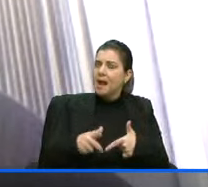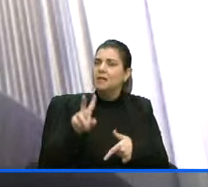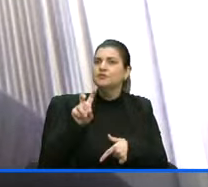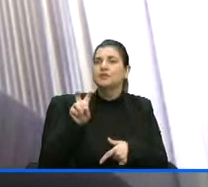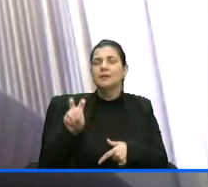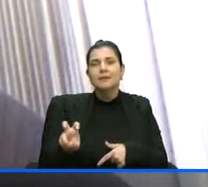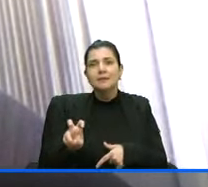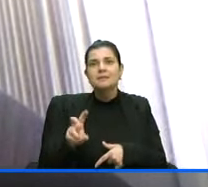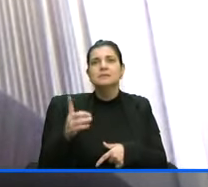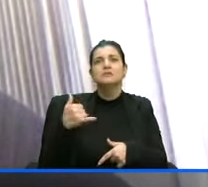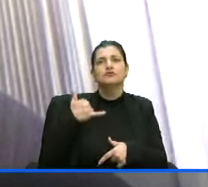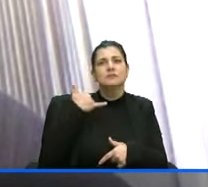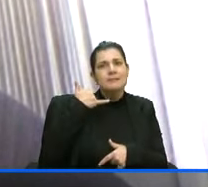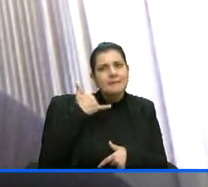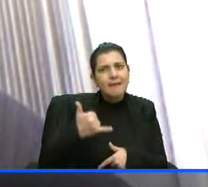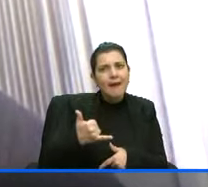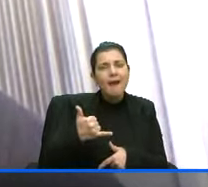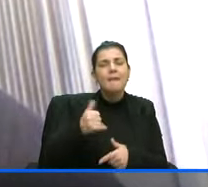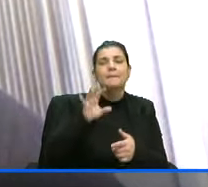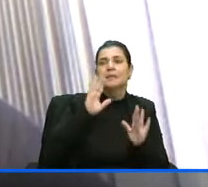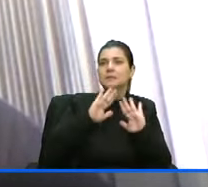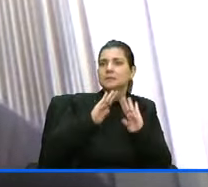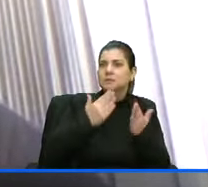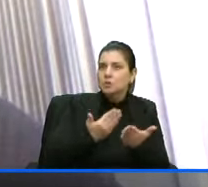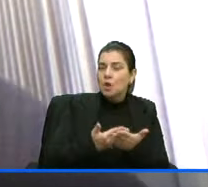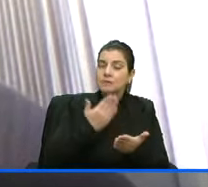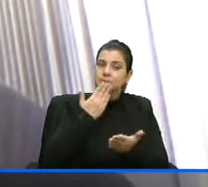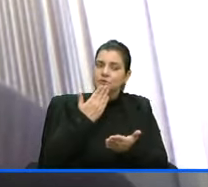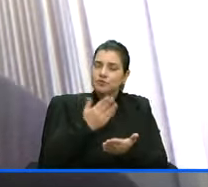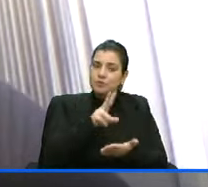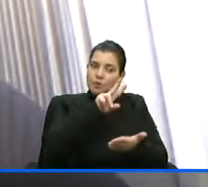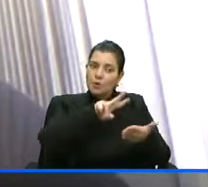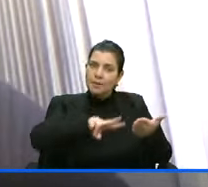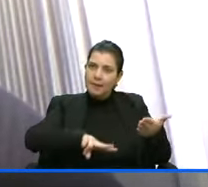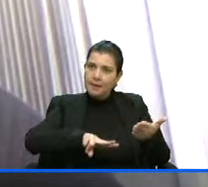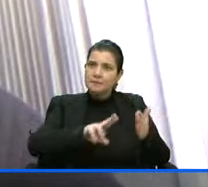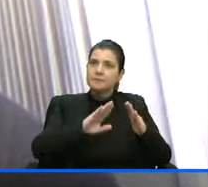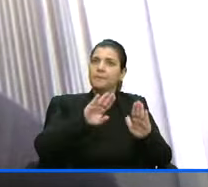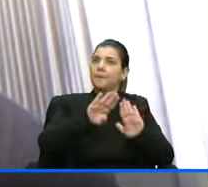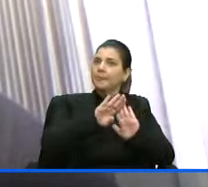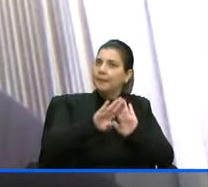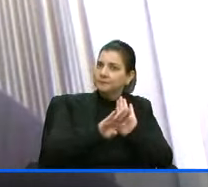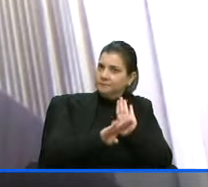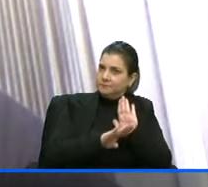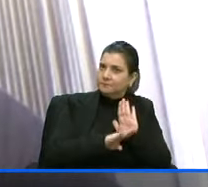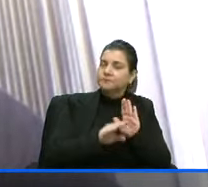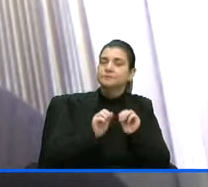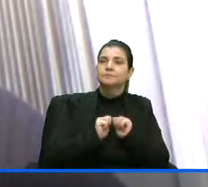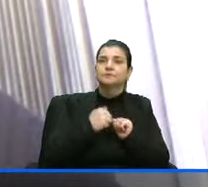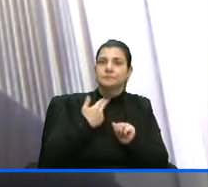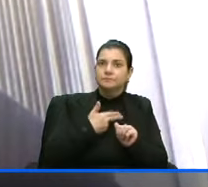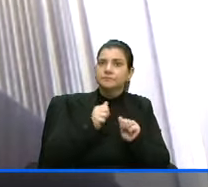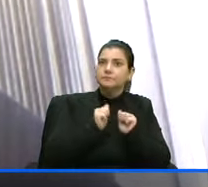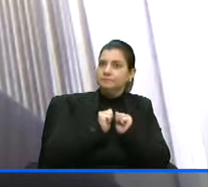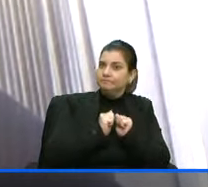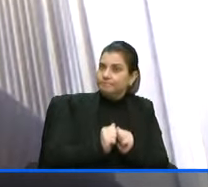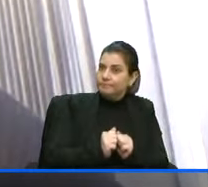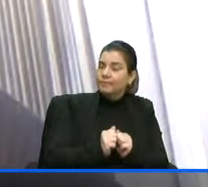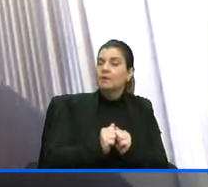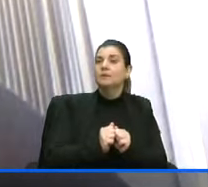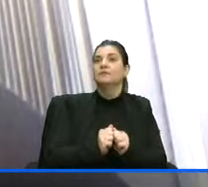escola por escola, pedindo para que eles olhassem as suas listas. A gente olhava junto, que eles estavam alguns com uma dificuldade porque eram